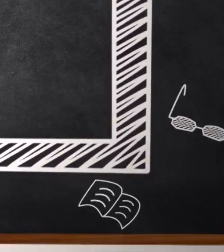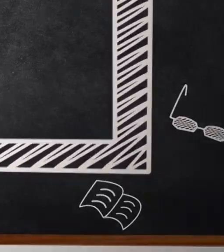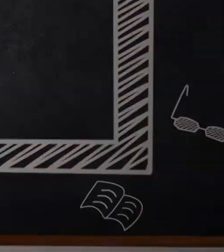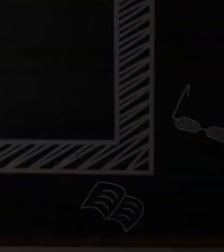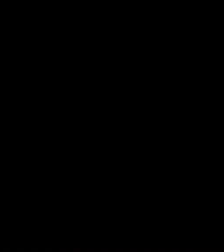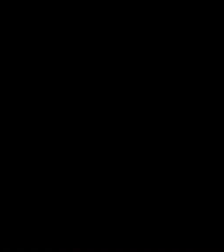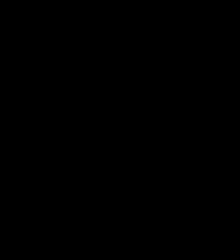aí